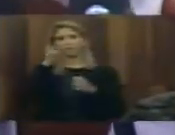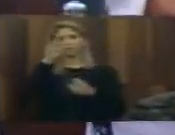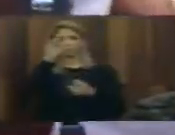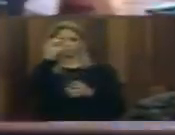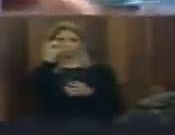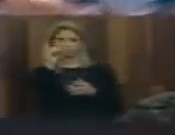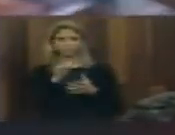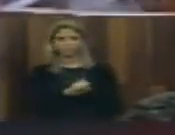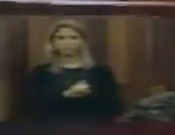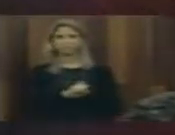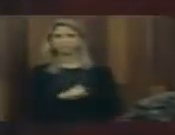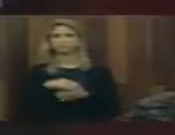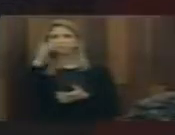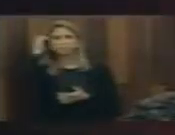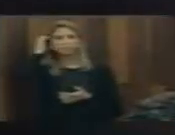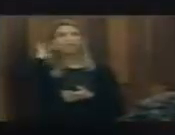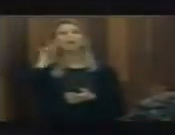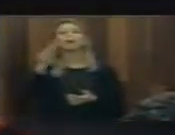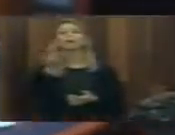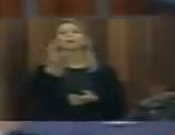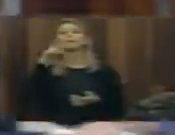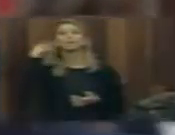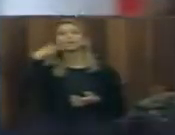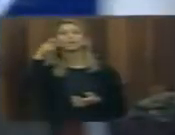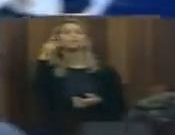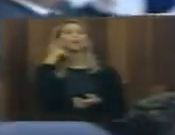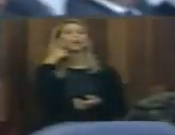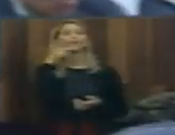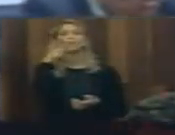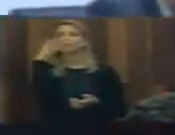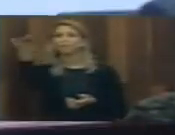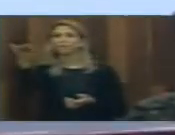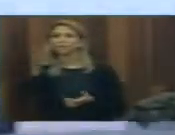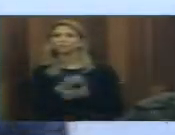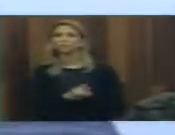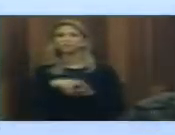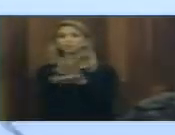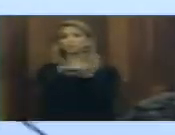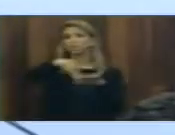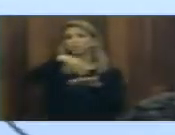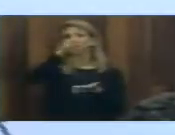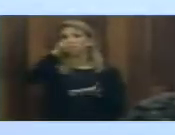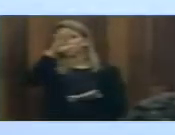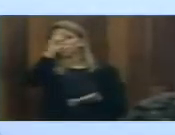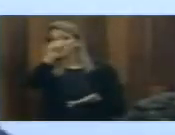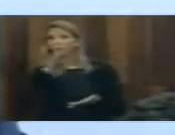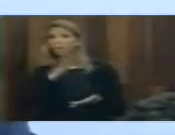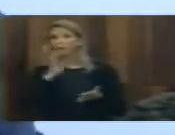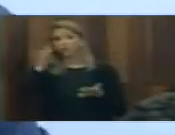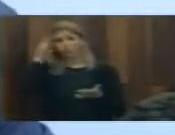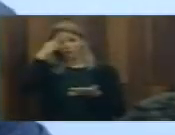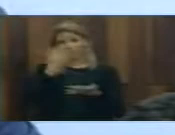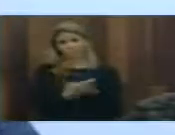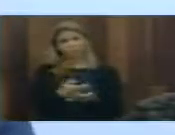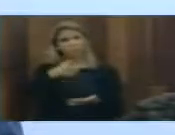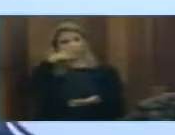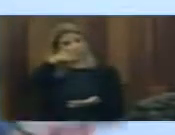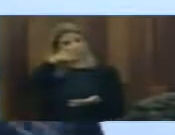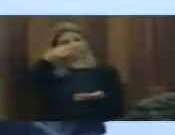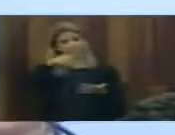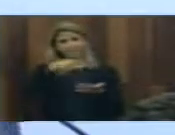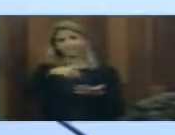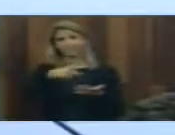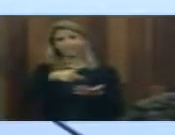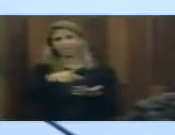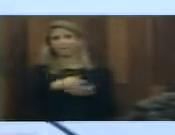Para discutir, vereador Rafael Peçanha. Senhor presidente, de todos os vetos, para mim, o mais interessante é esse. A procuradoria cita